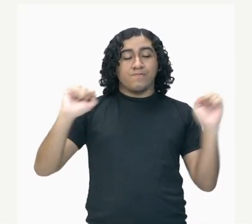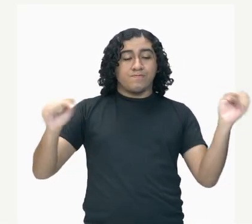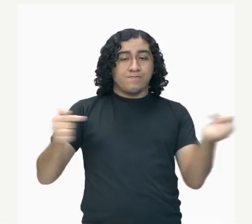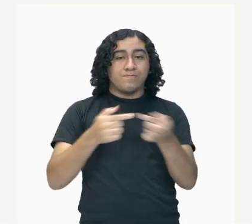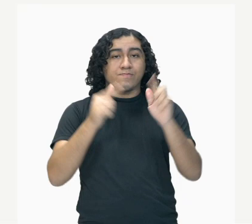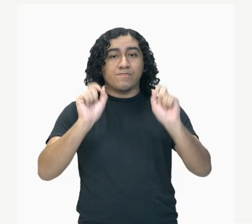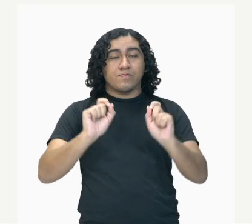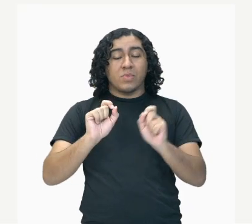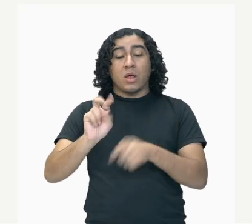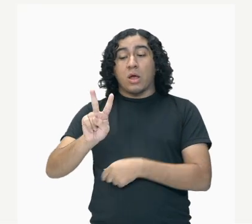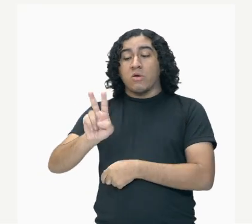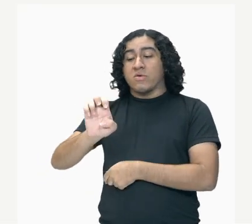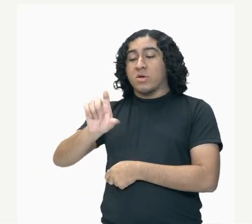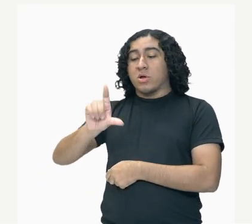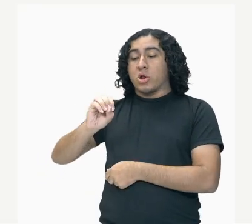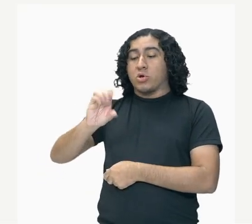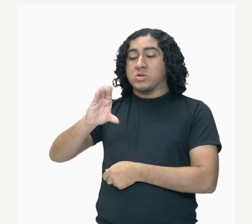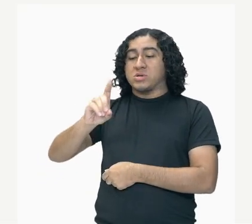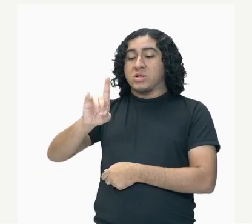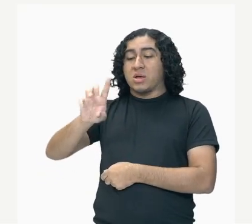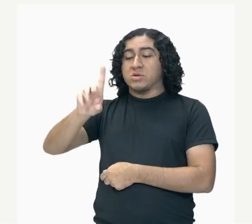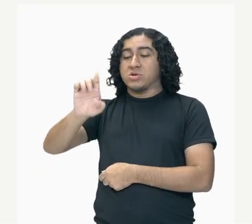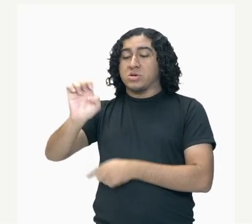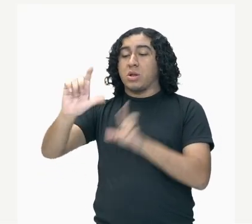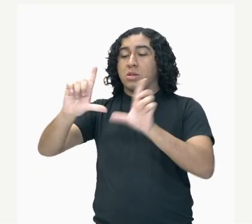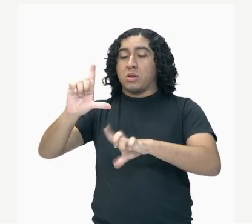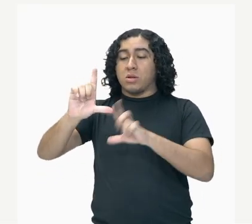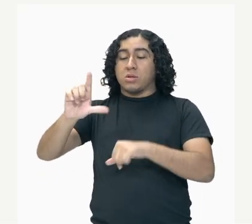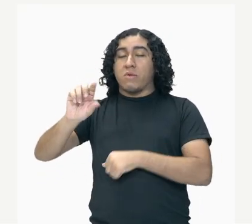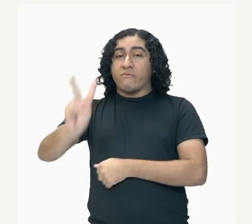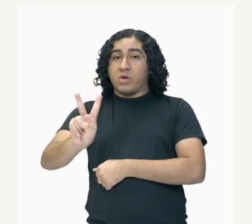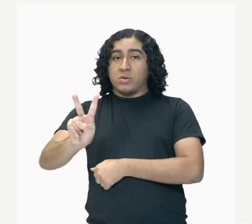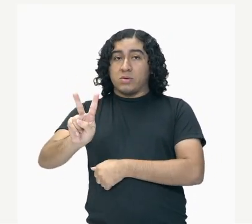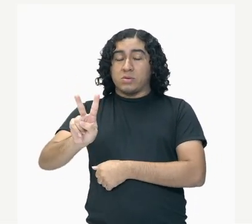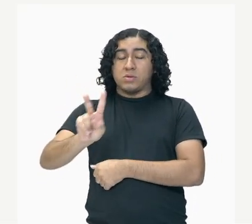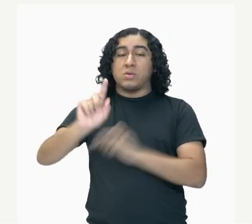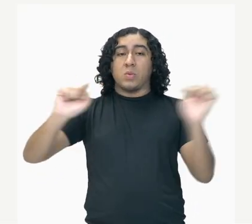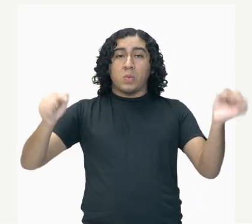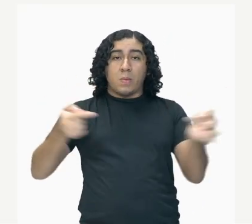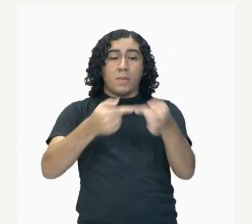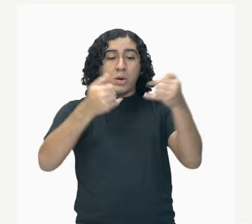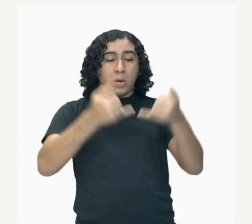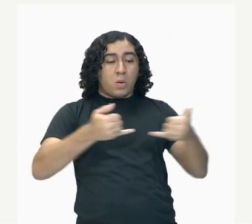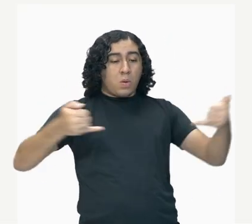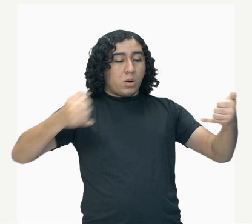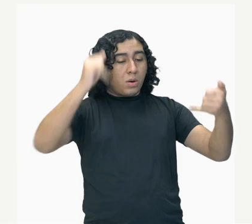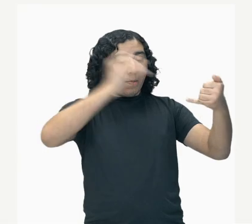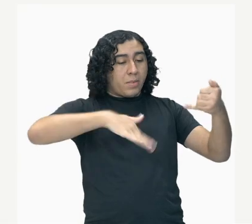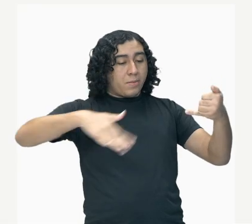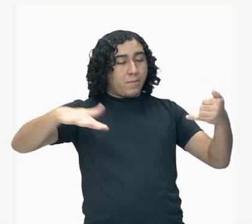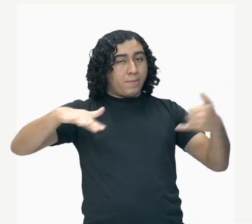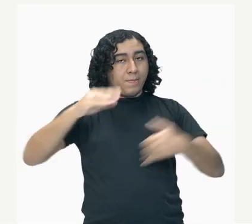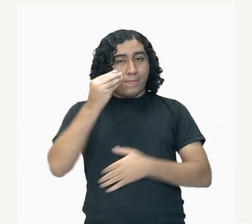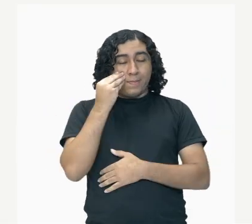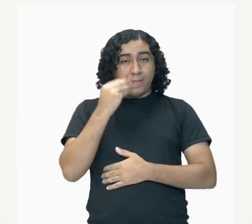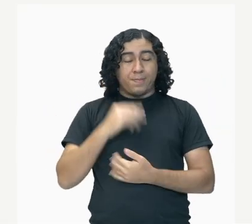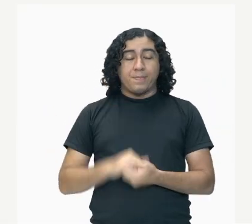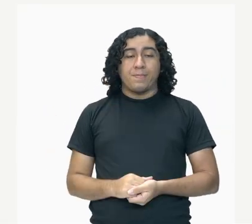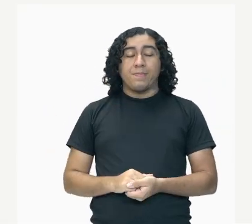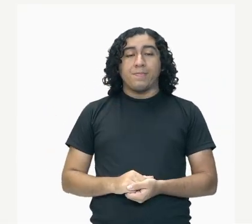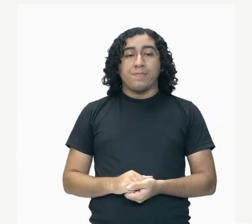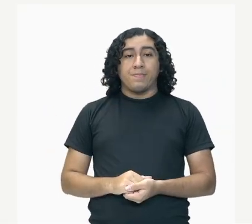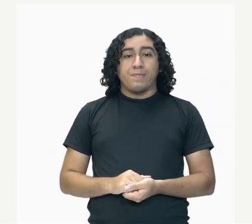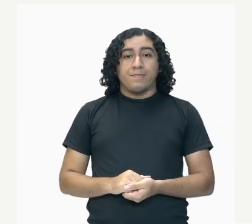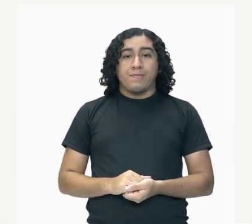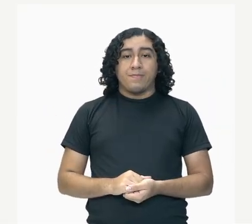velocidade da onda que se propaga em uma corda tensionada bem a velocidade da